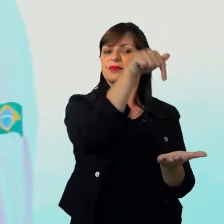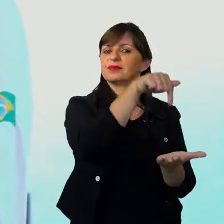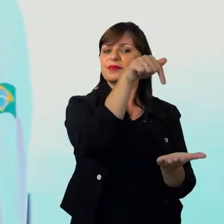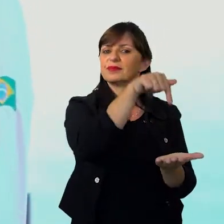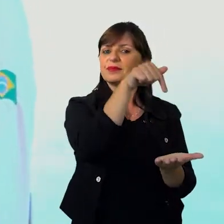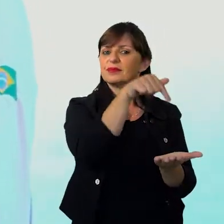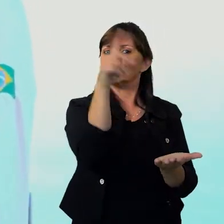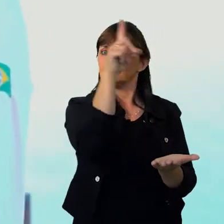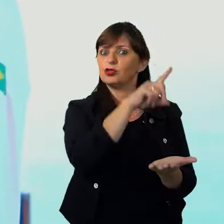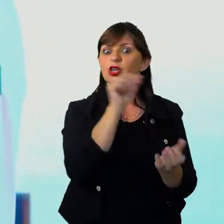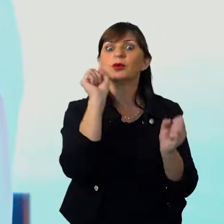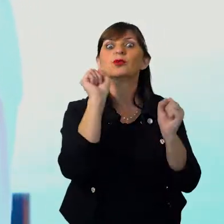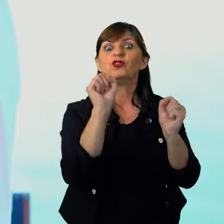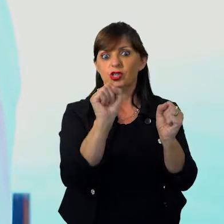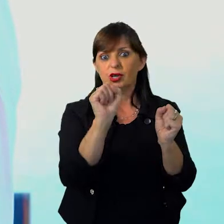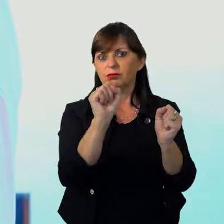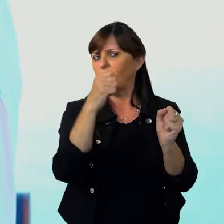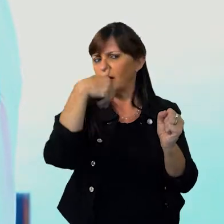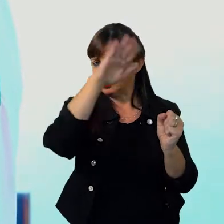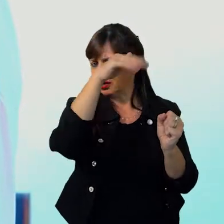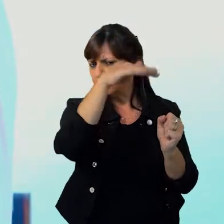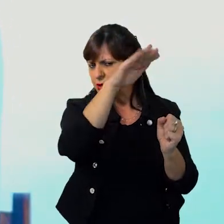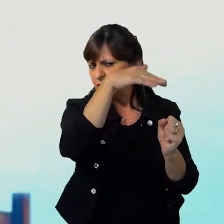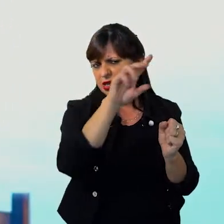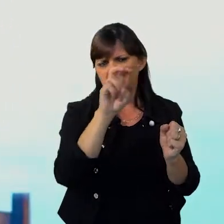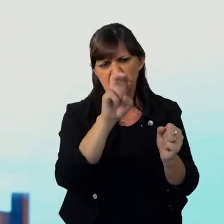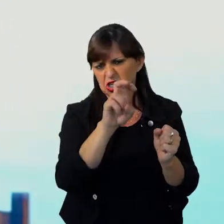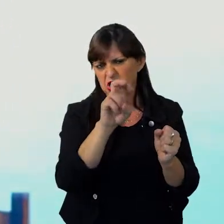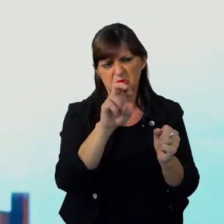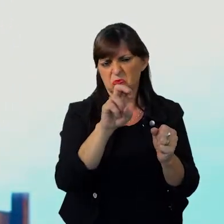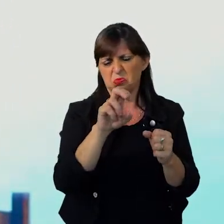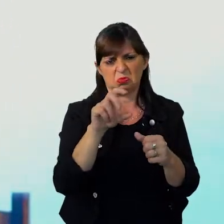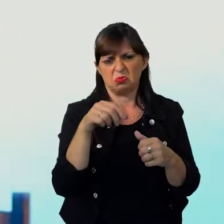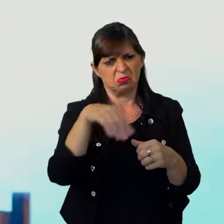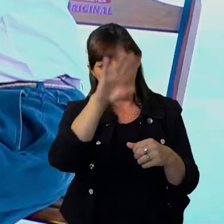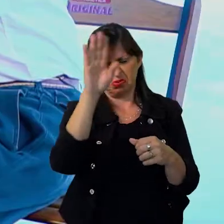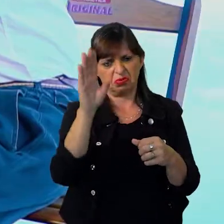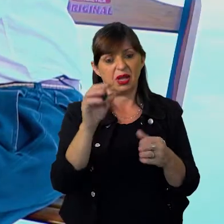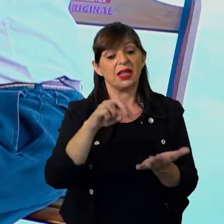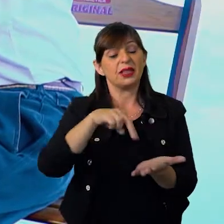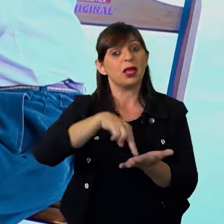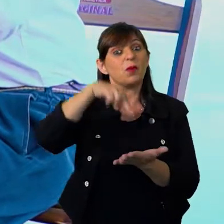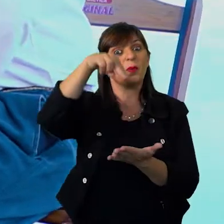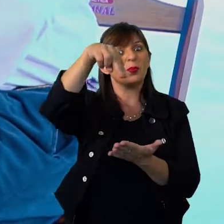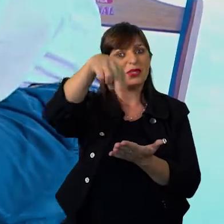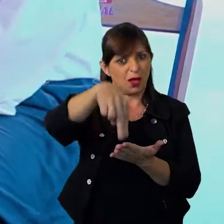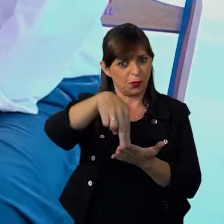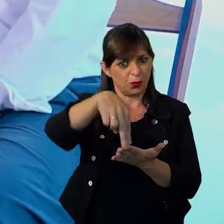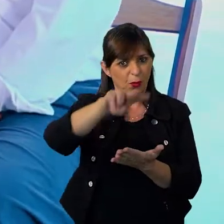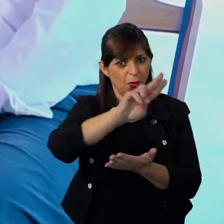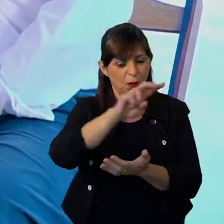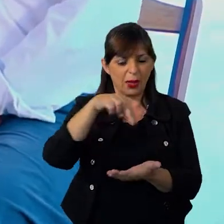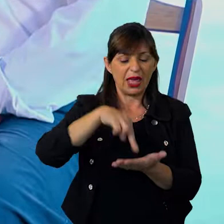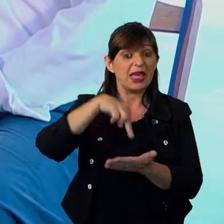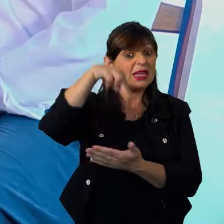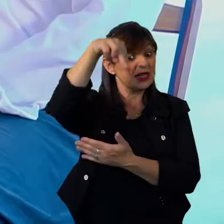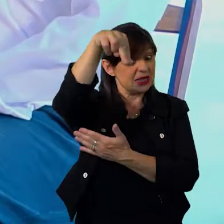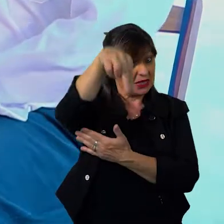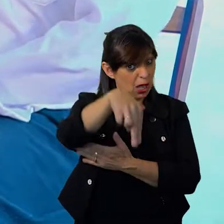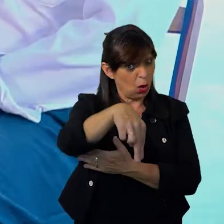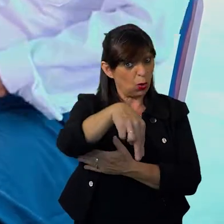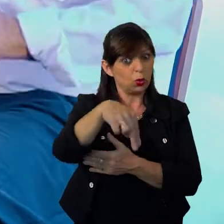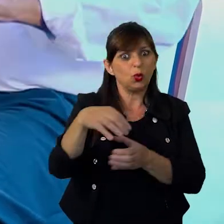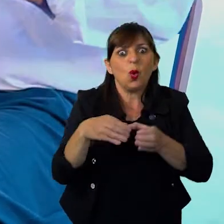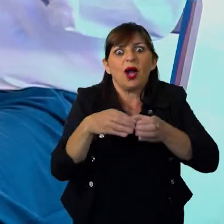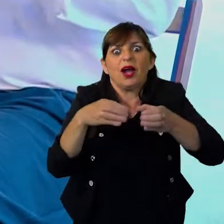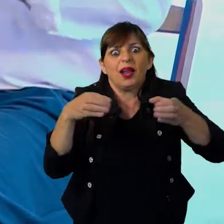conduzida as bolsas Rio Uruguai Baixo Salto Grande muito importante né falar